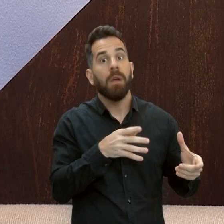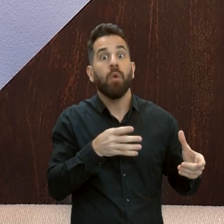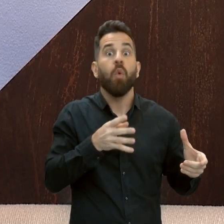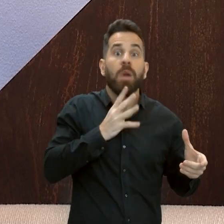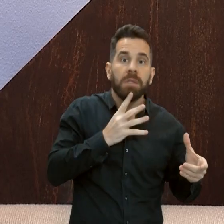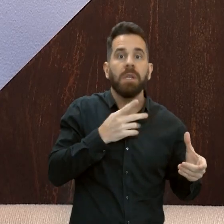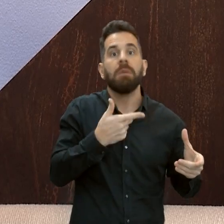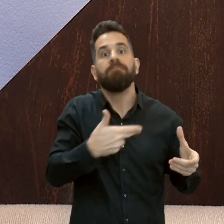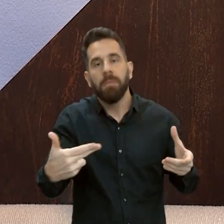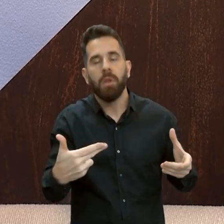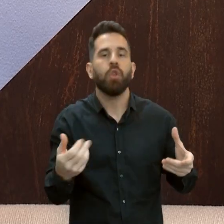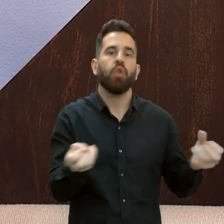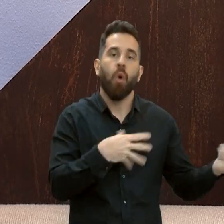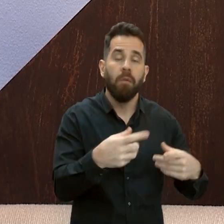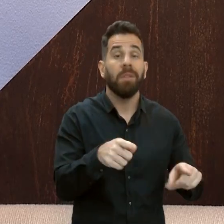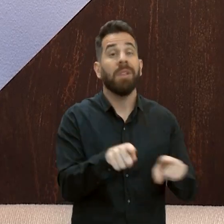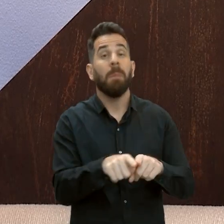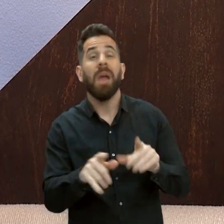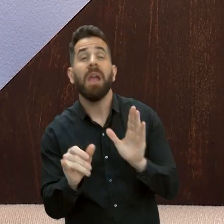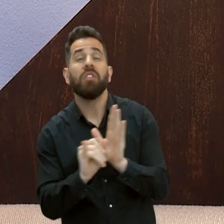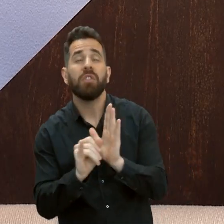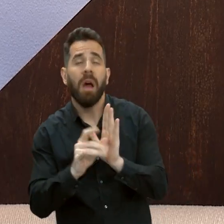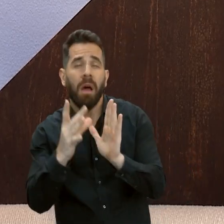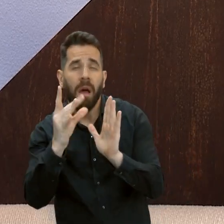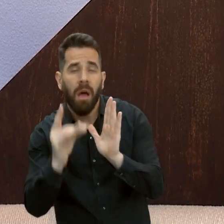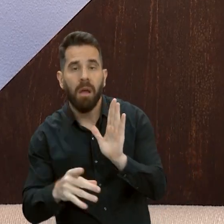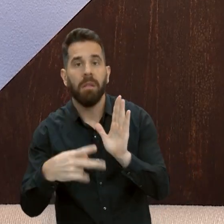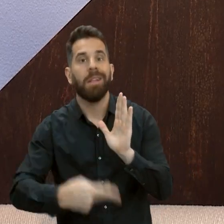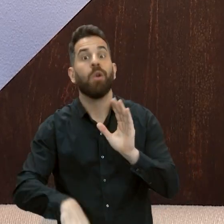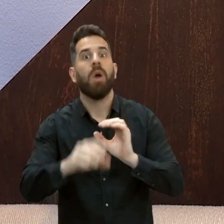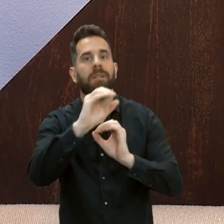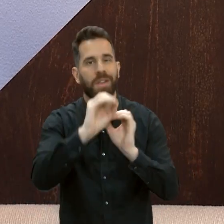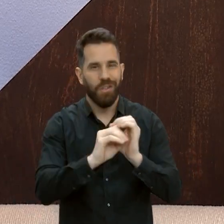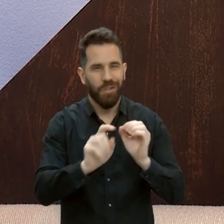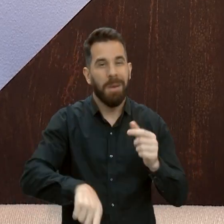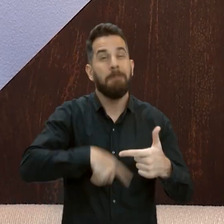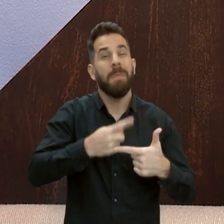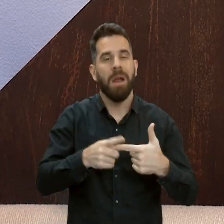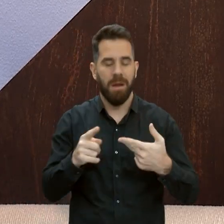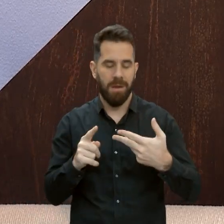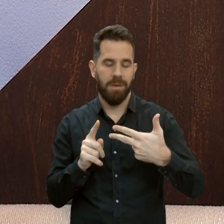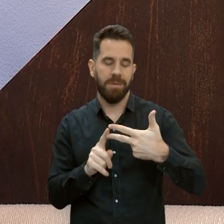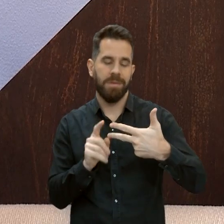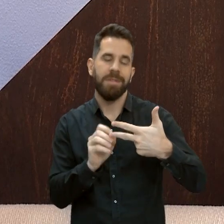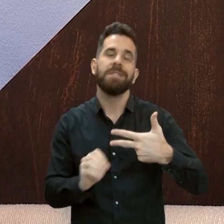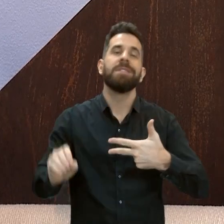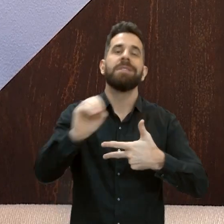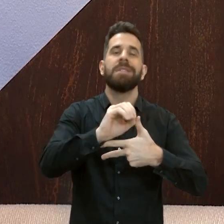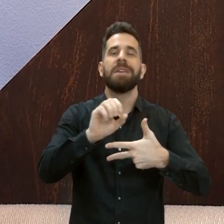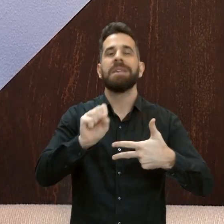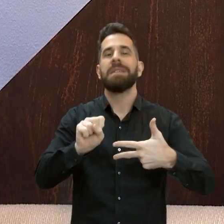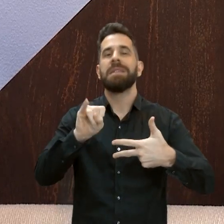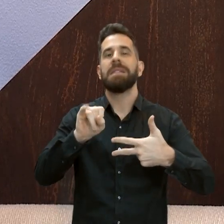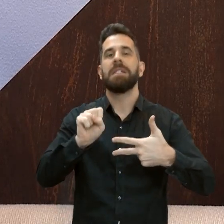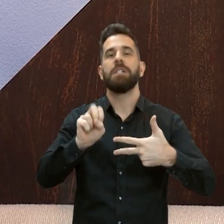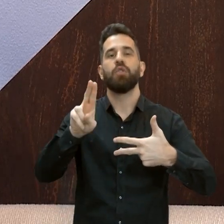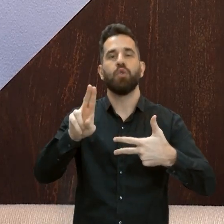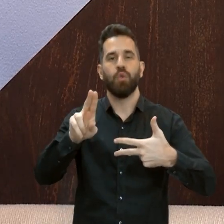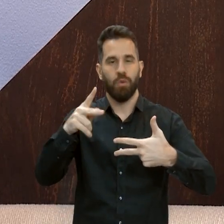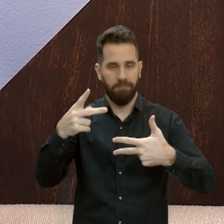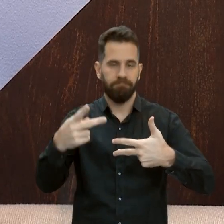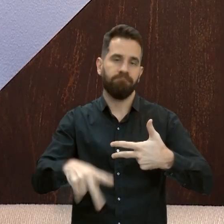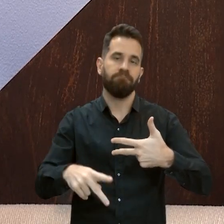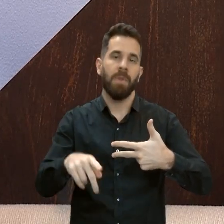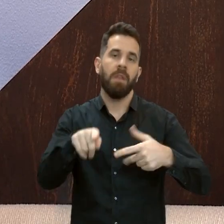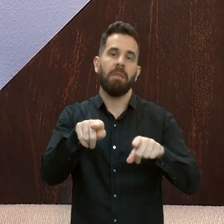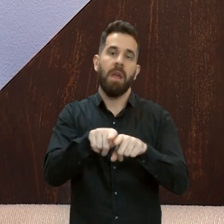né, de adesão da UFG, quanto o edital SISU-UFG em si. Então tem essa